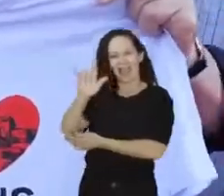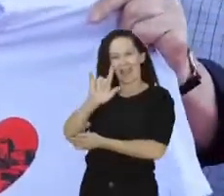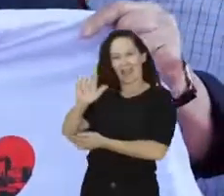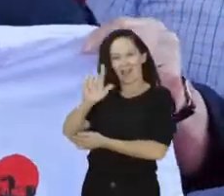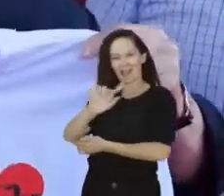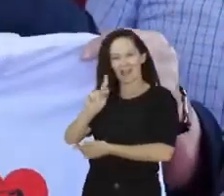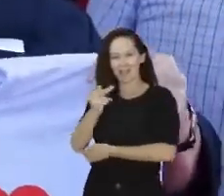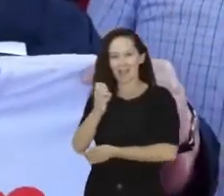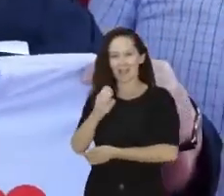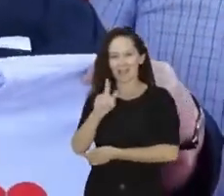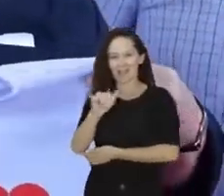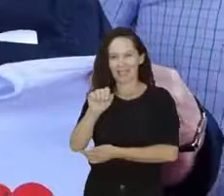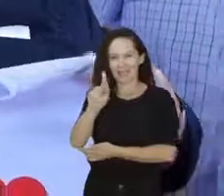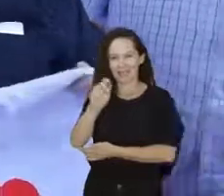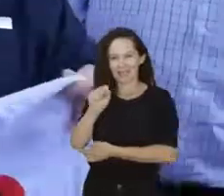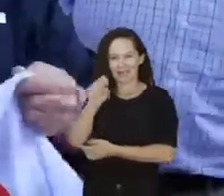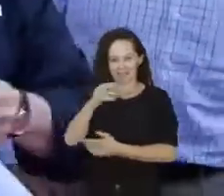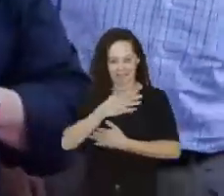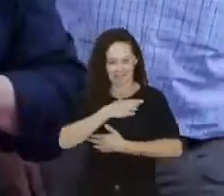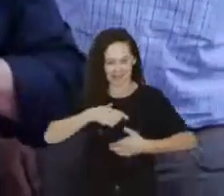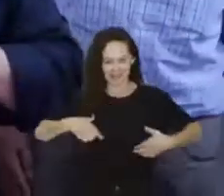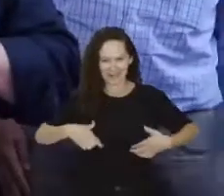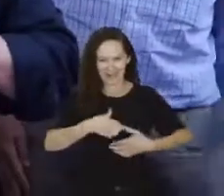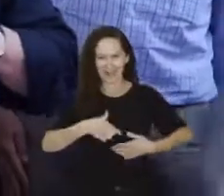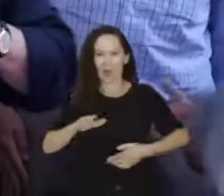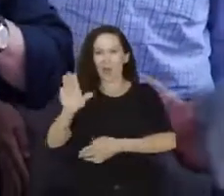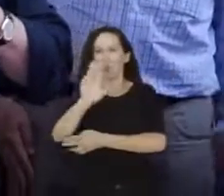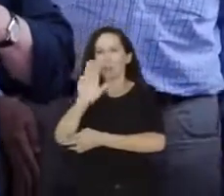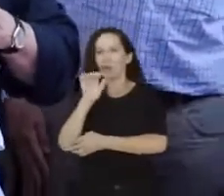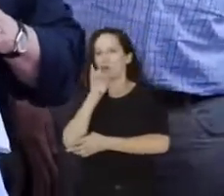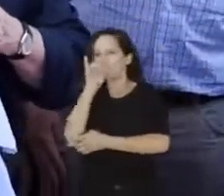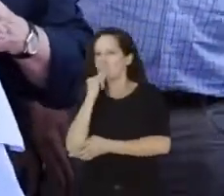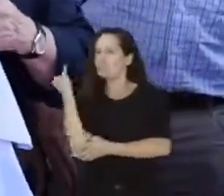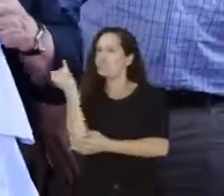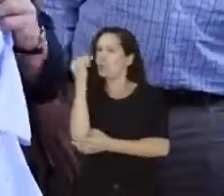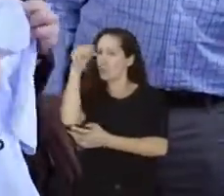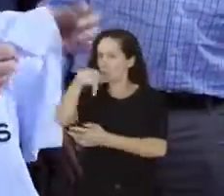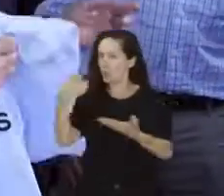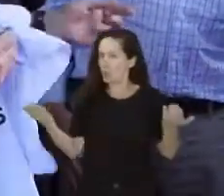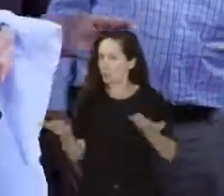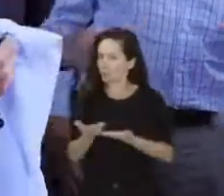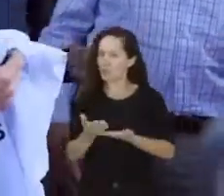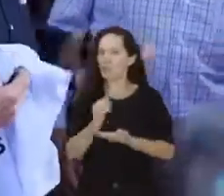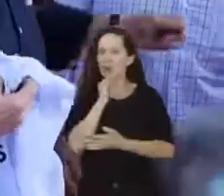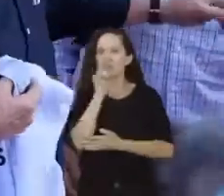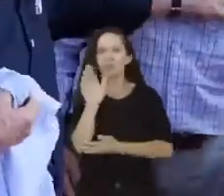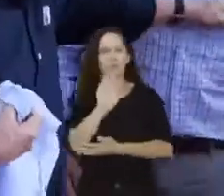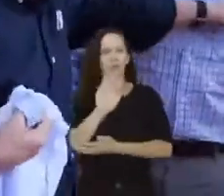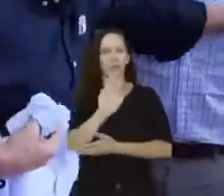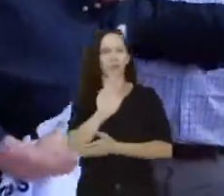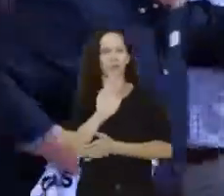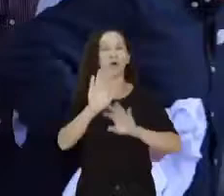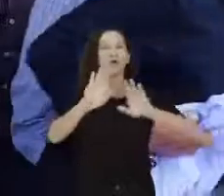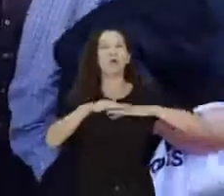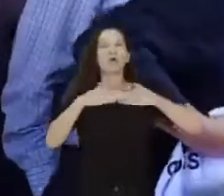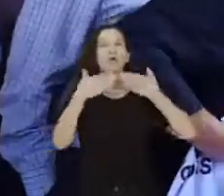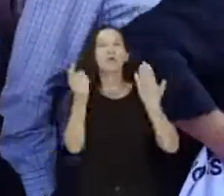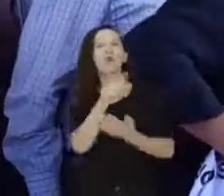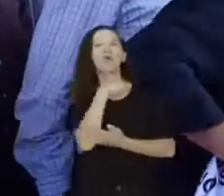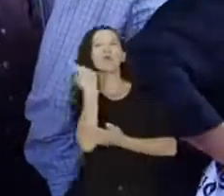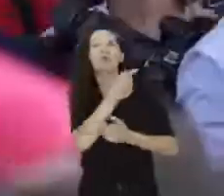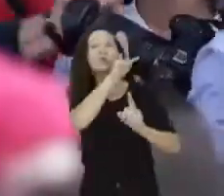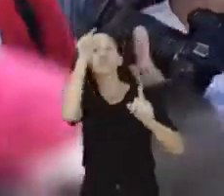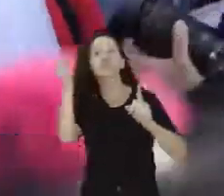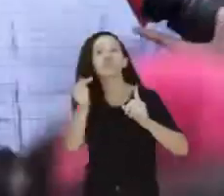o Lula, ele falou uma coisa muito importante aqui. Ele falou assim: qual é a nossa causa?